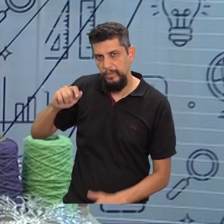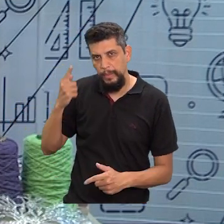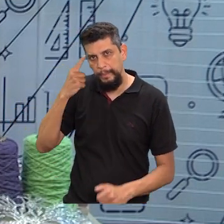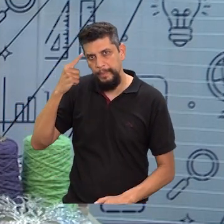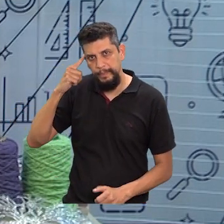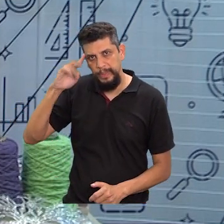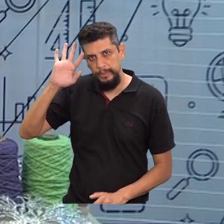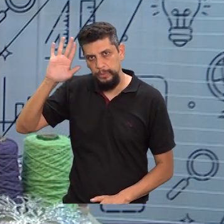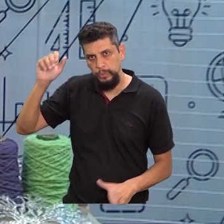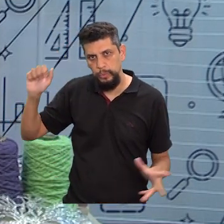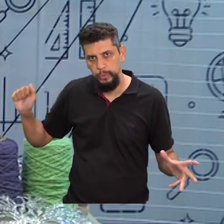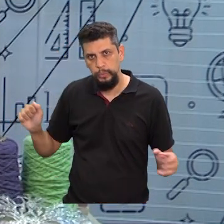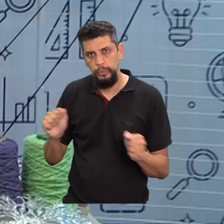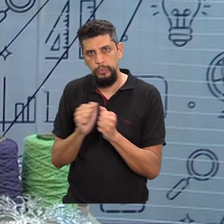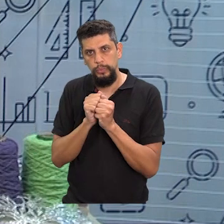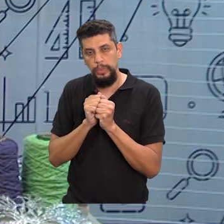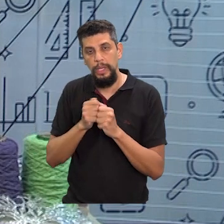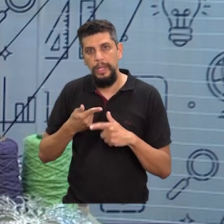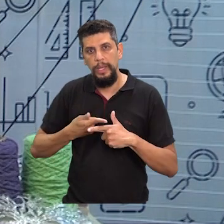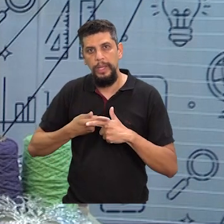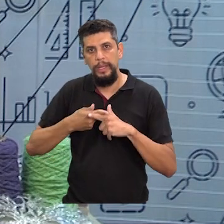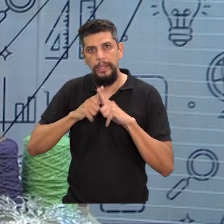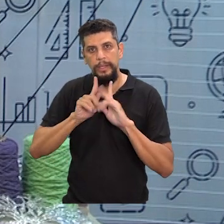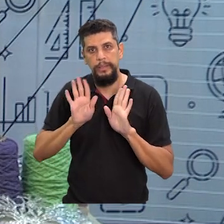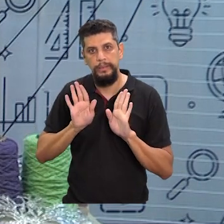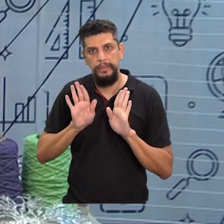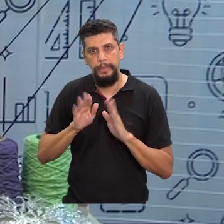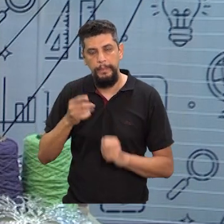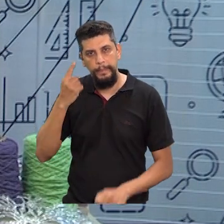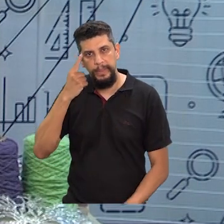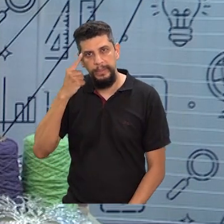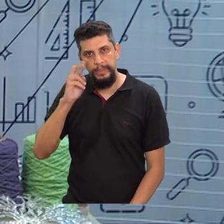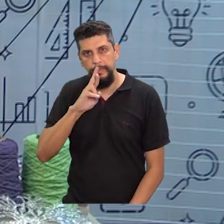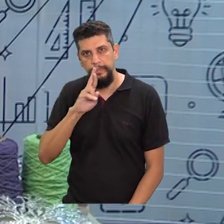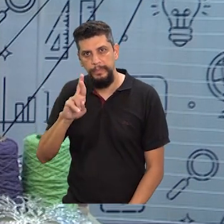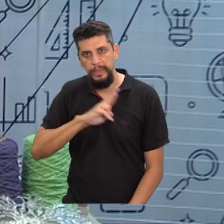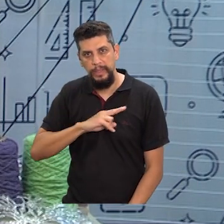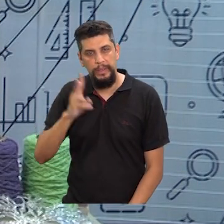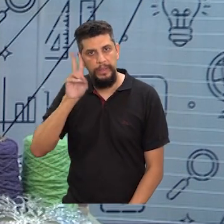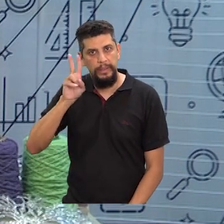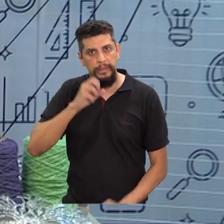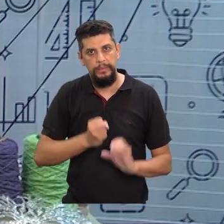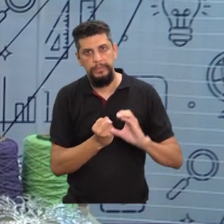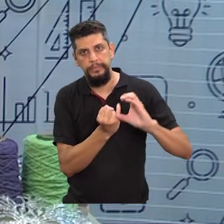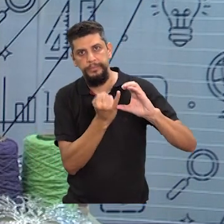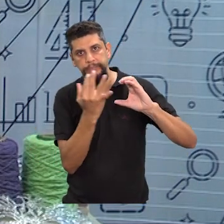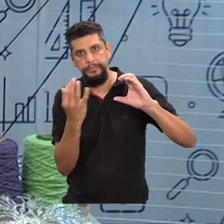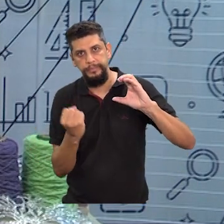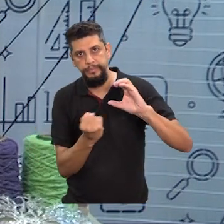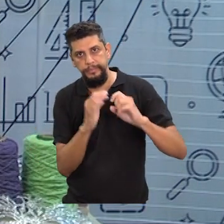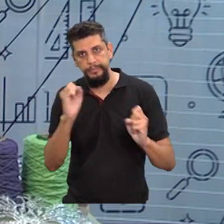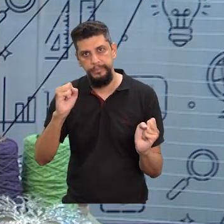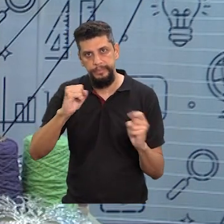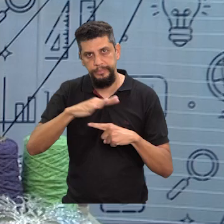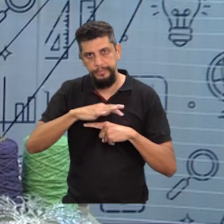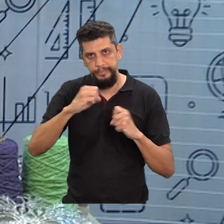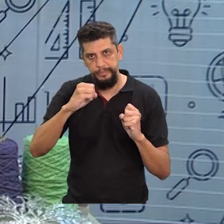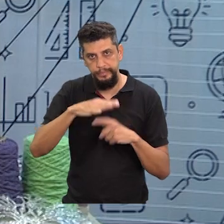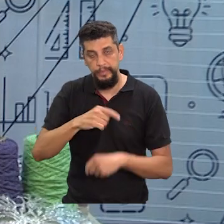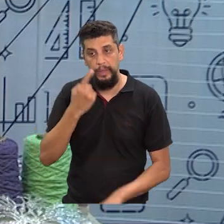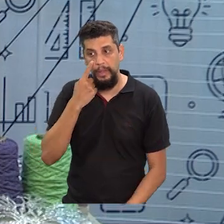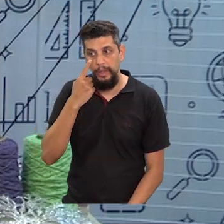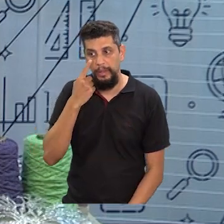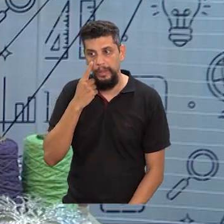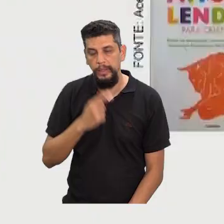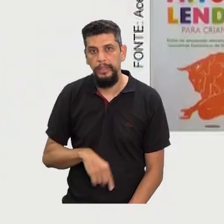Vamos pensar juntos, então? Antes da gente pensar na resposta, a gente vai, então, lembrar das características de um mito, combinado? Que a gente viu lá no começo da